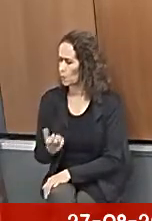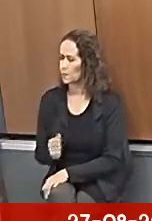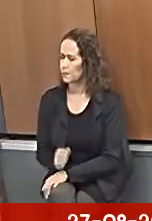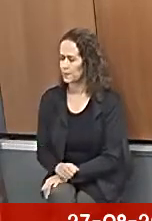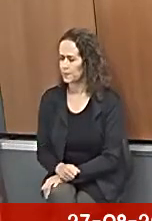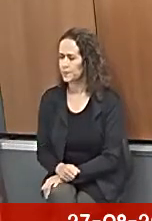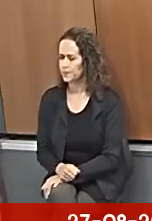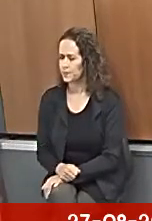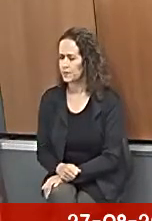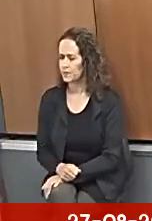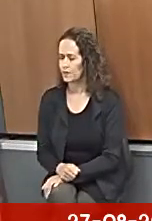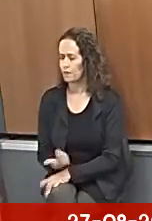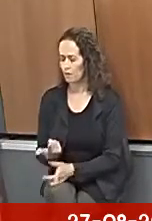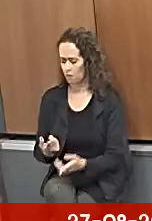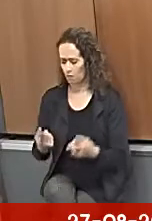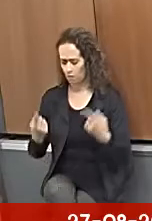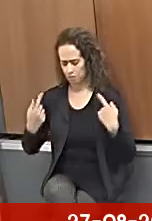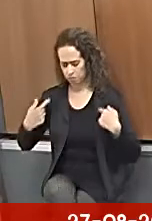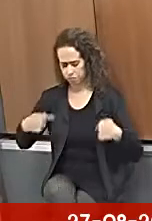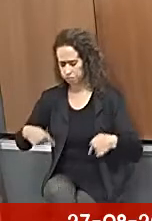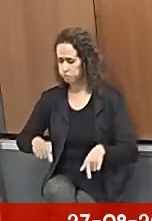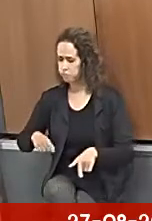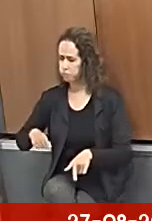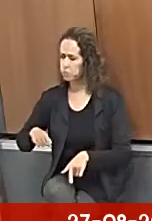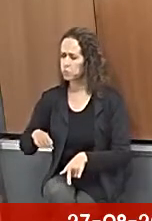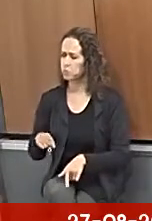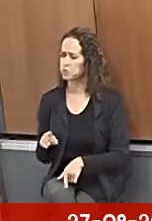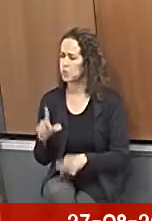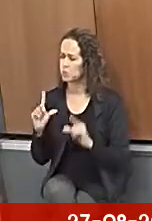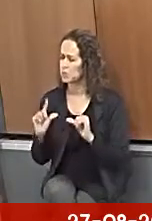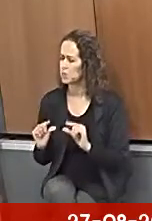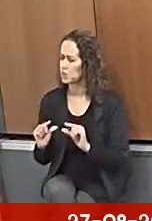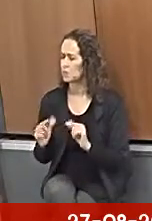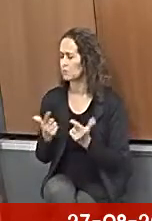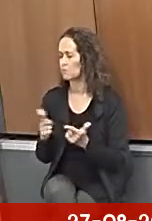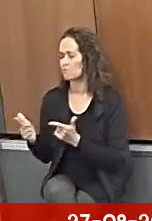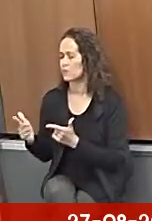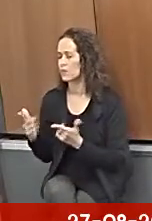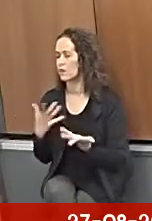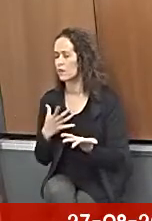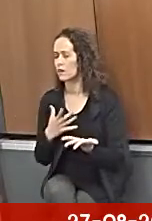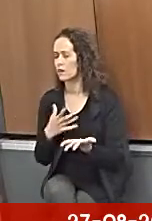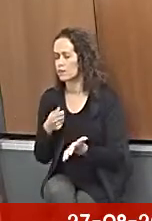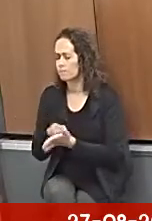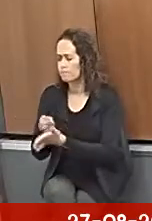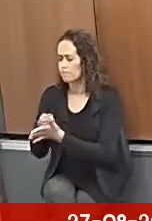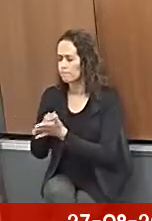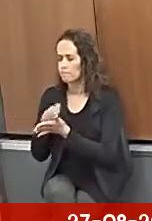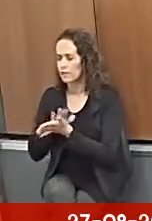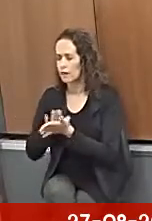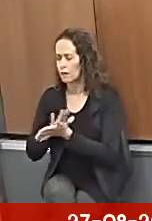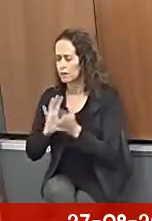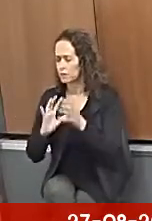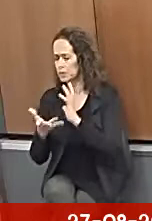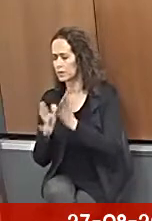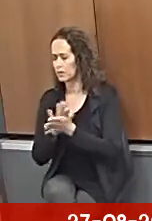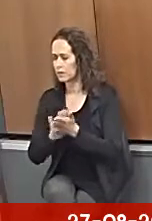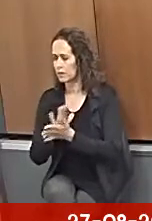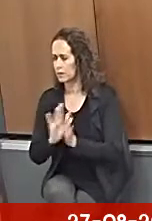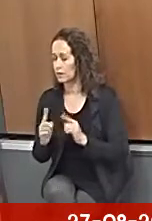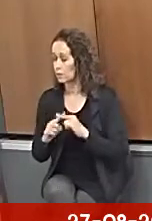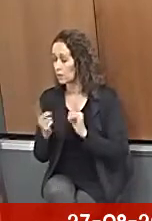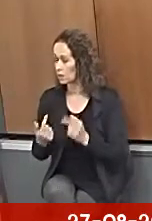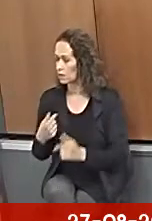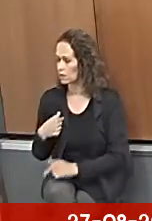com debilidade mas como não houve pleito não houve mudança só que eu já tenho uma